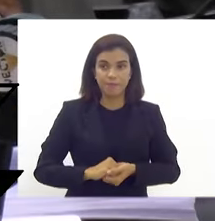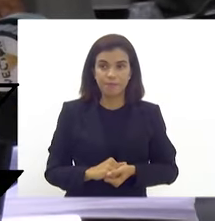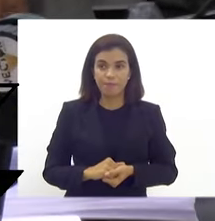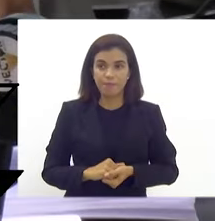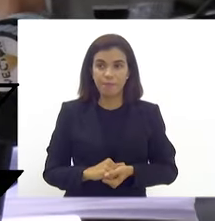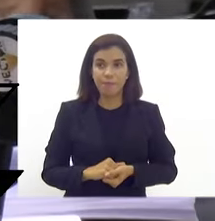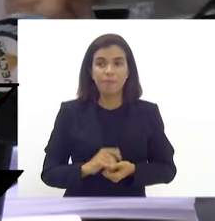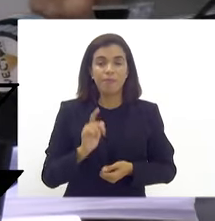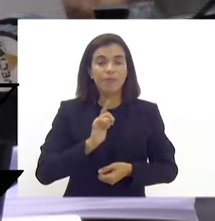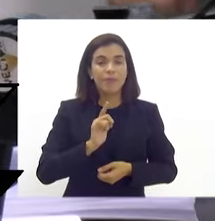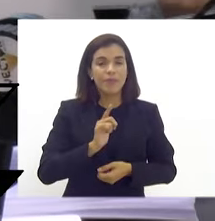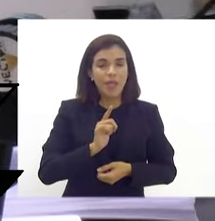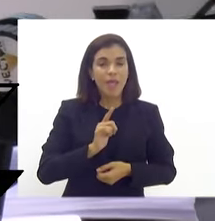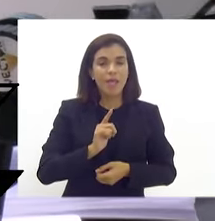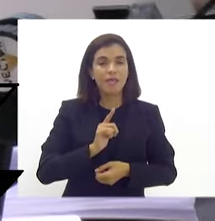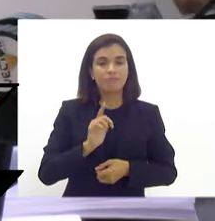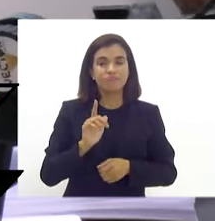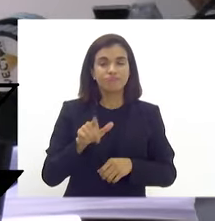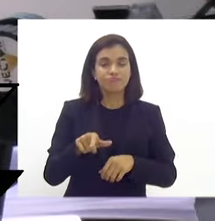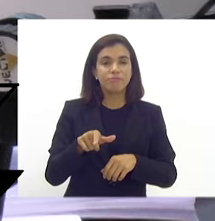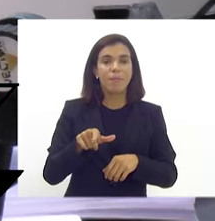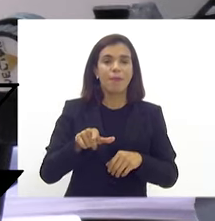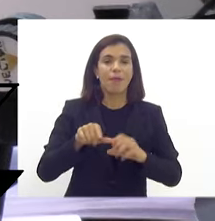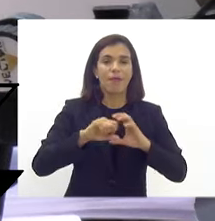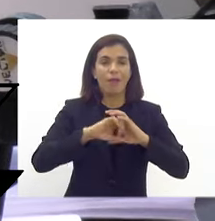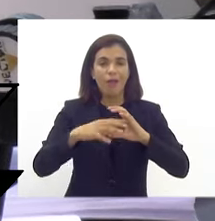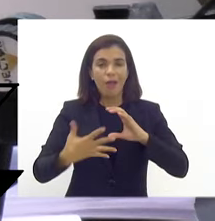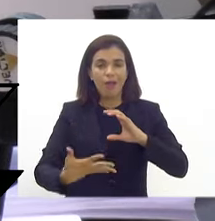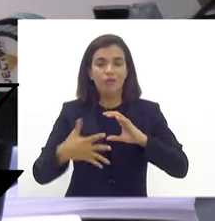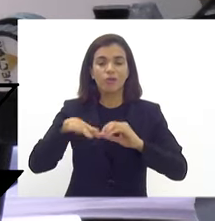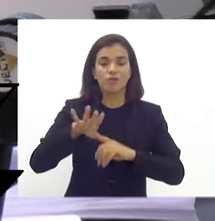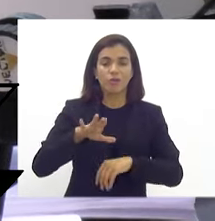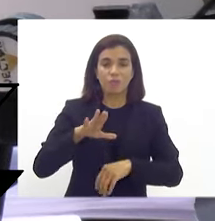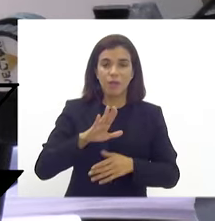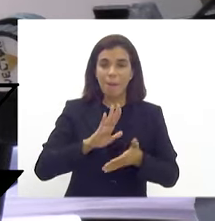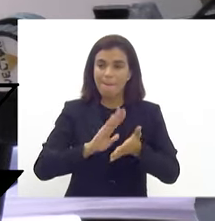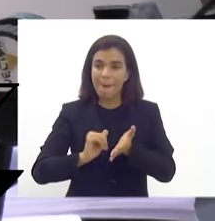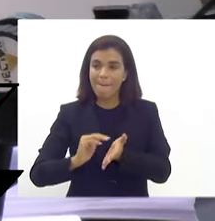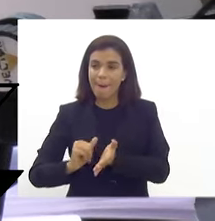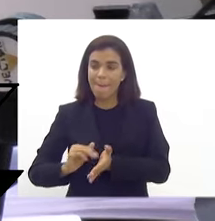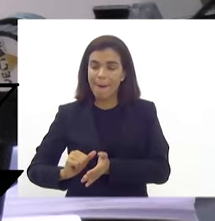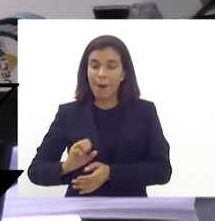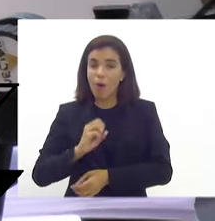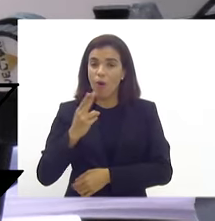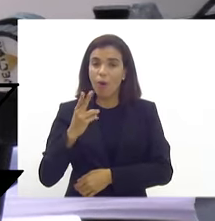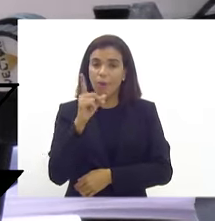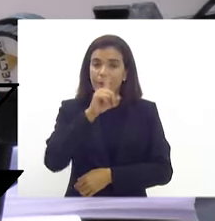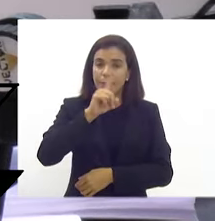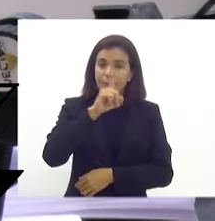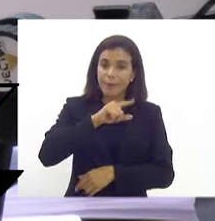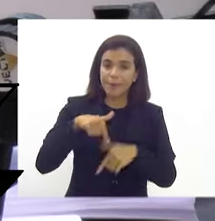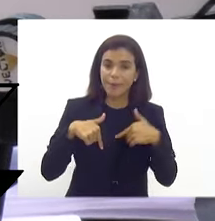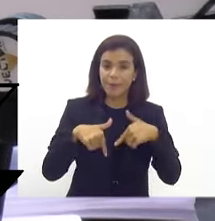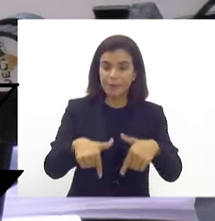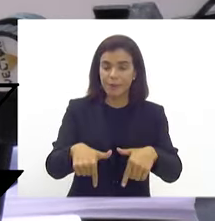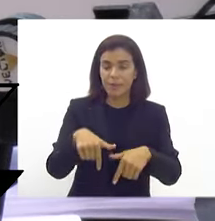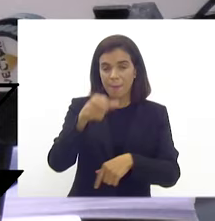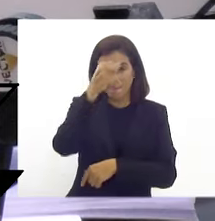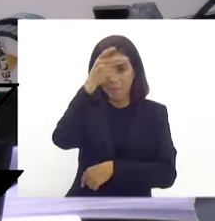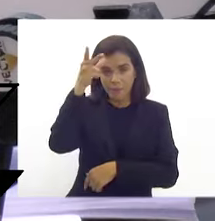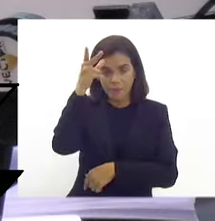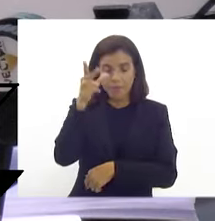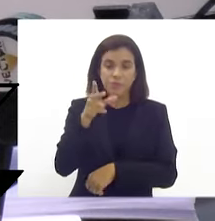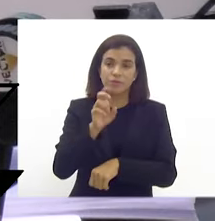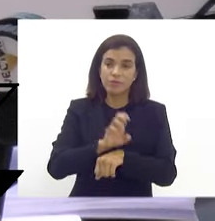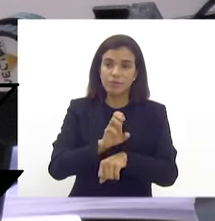condicionante resiste Justamente na configuração das situações de omissão ou ineficiência do órgão ambiental Estadual Municipal Olha o papel